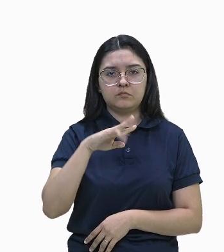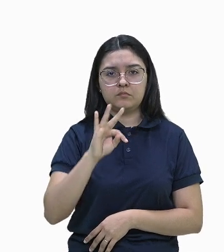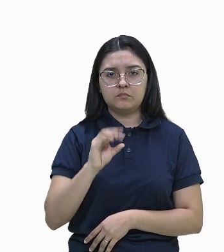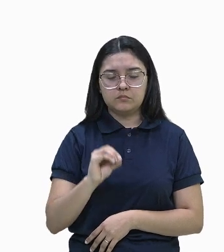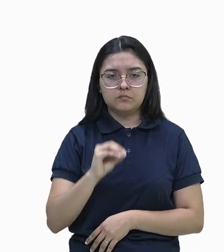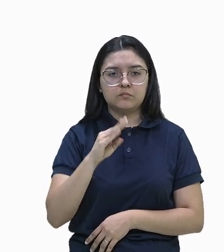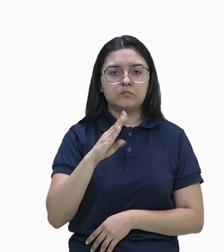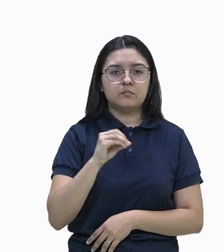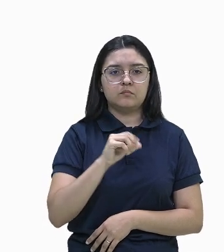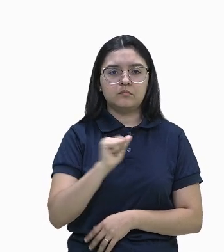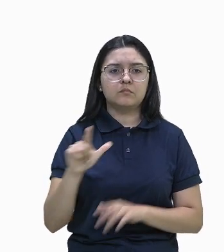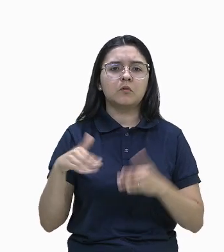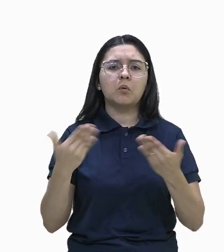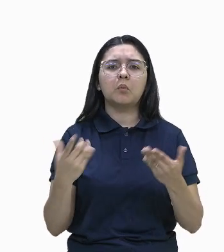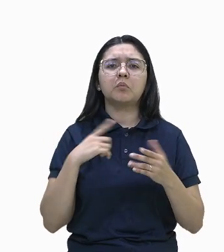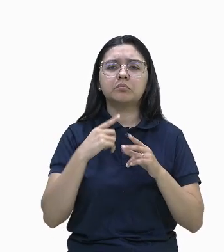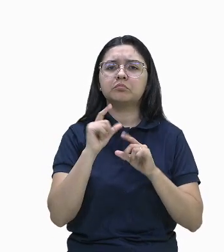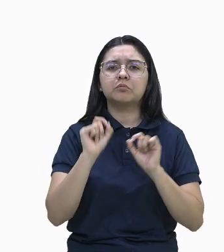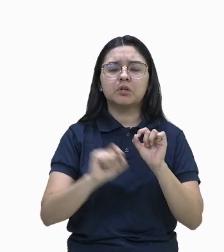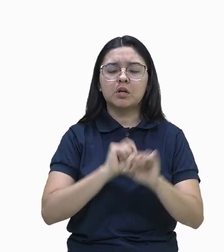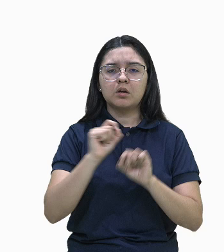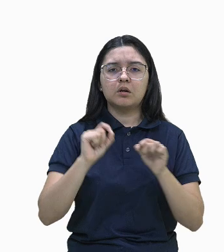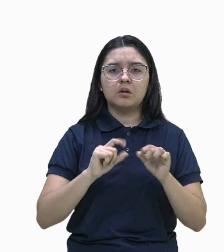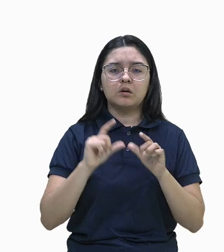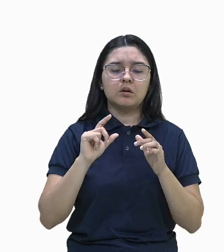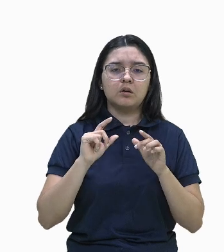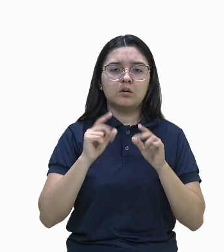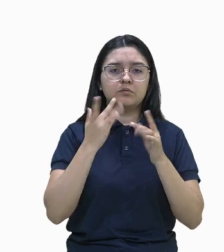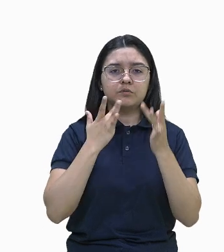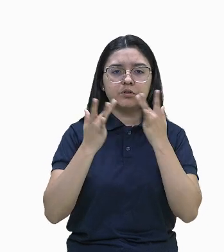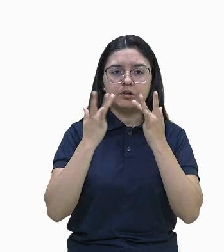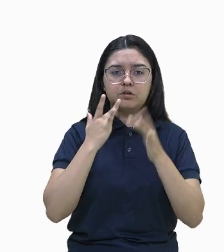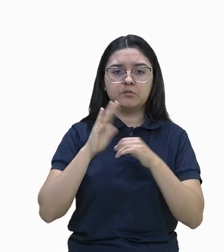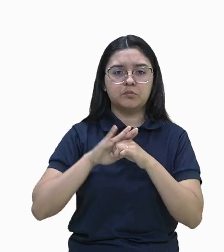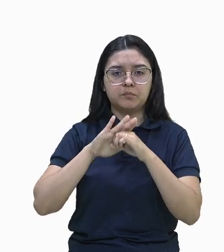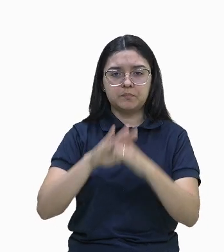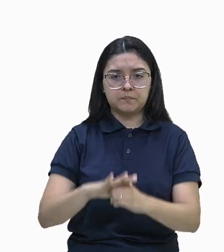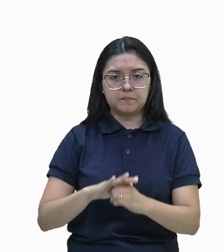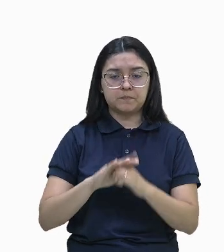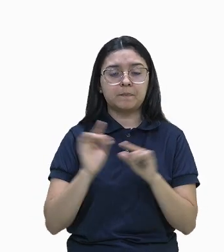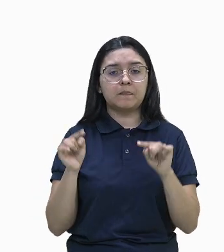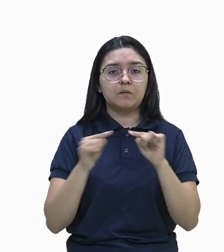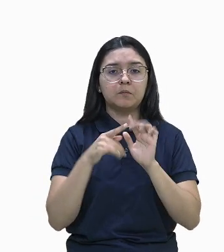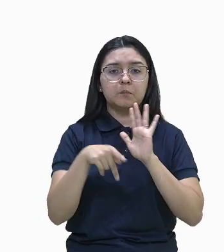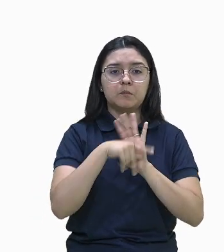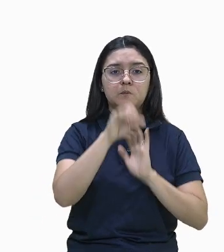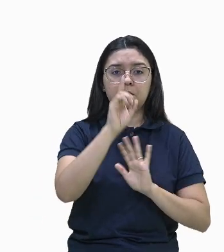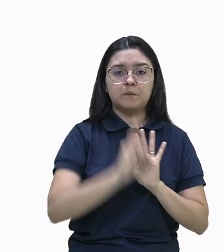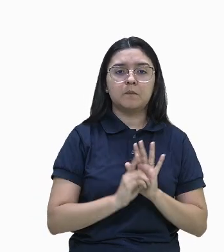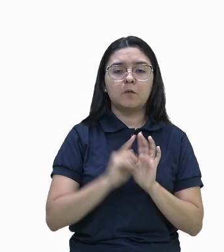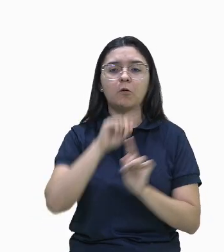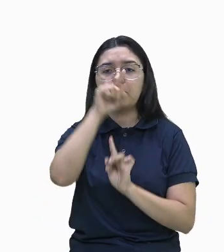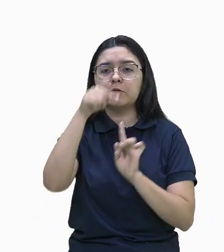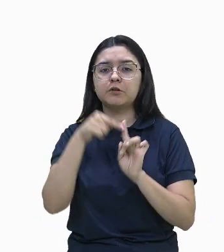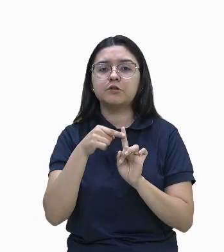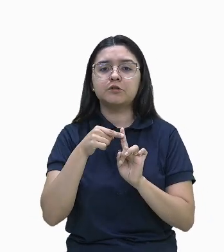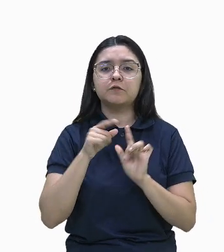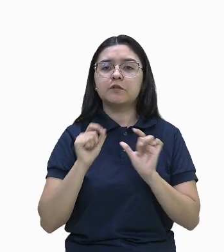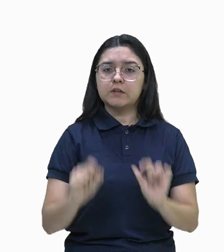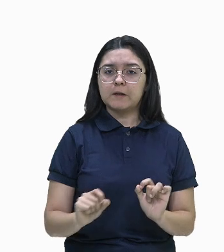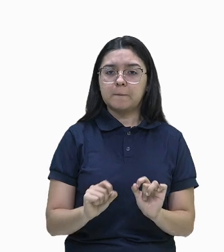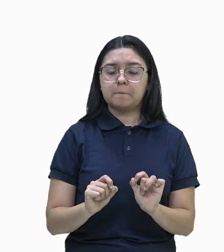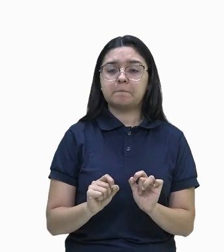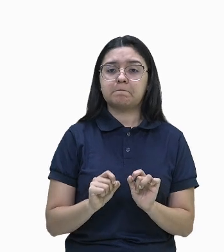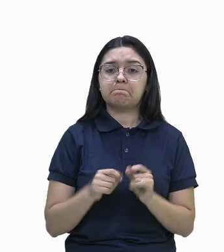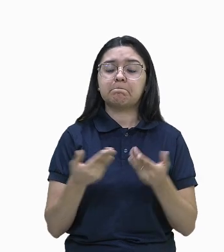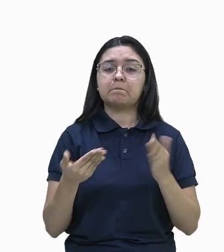o teatro do oprimido? De acordo com o próprio Boal, pretende transformar, olha aí,